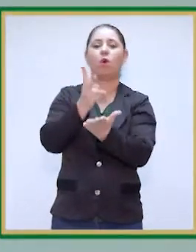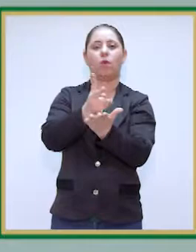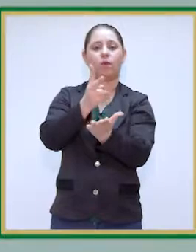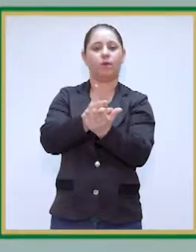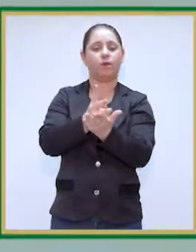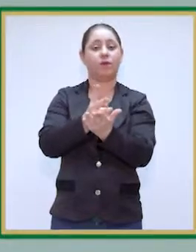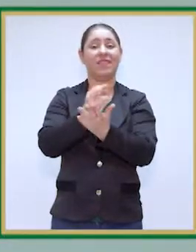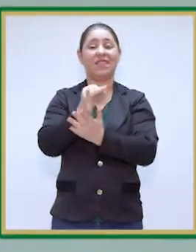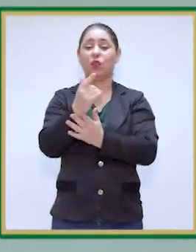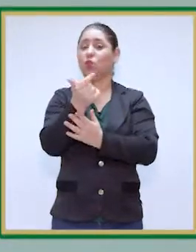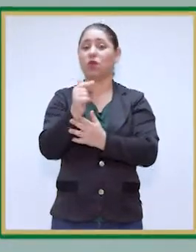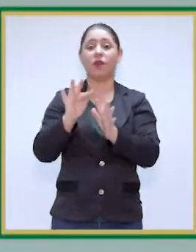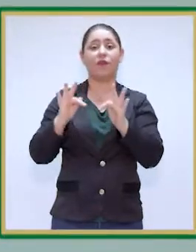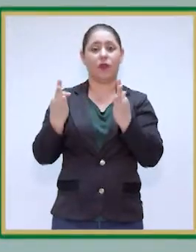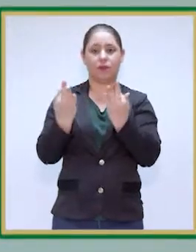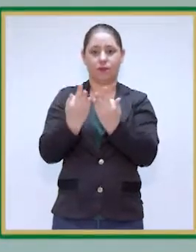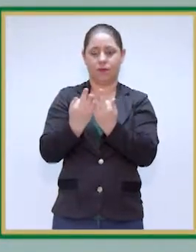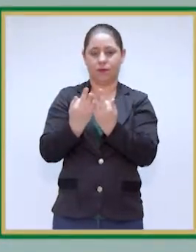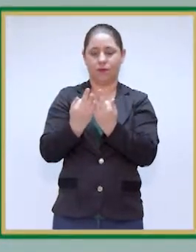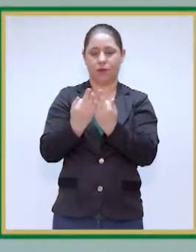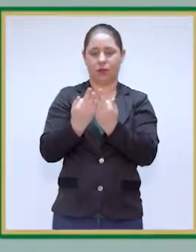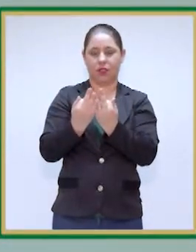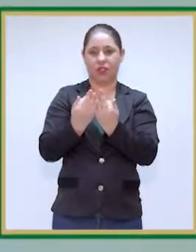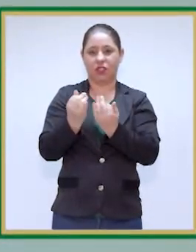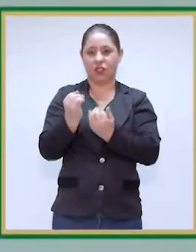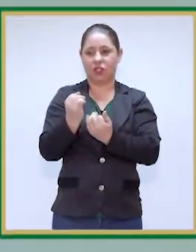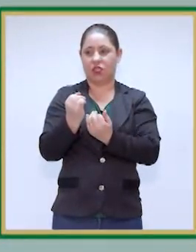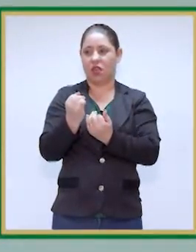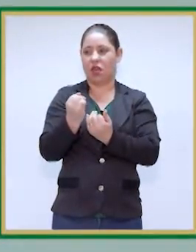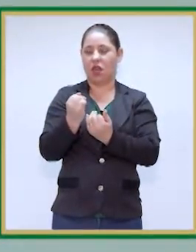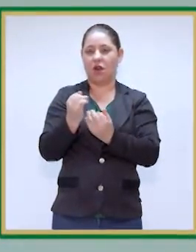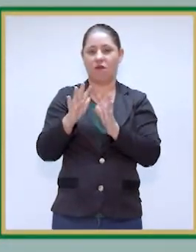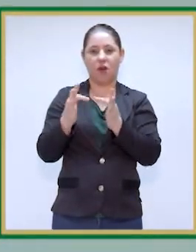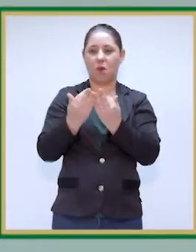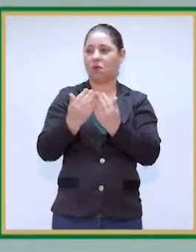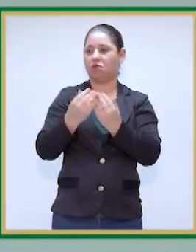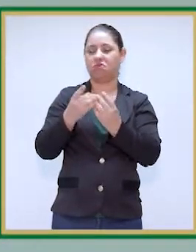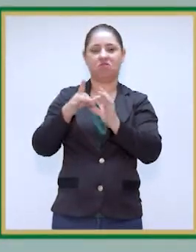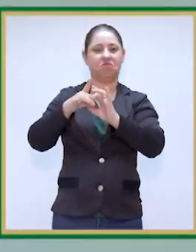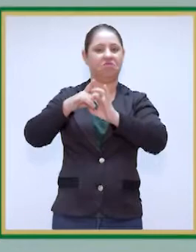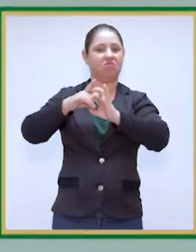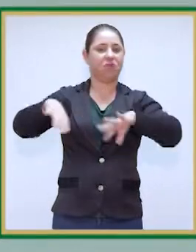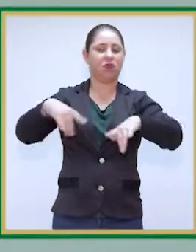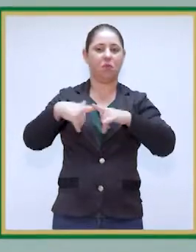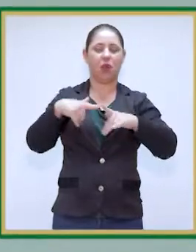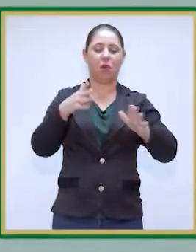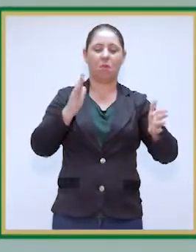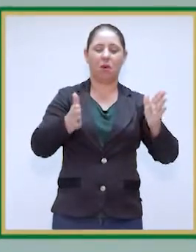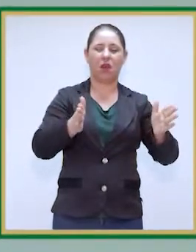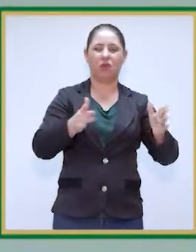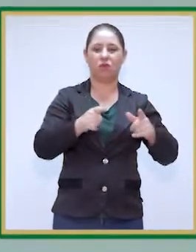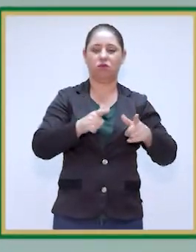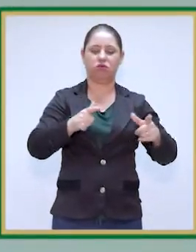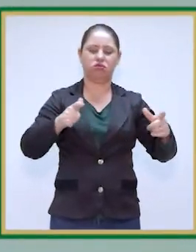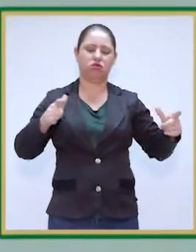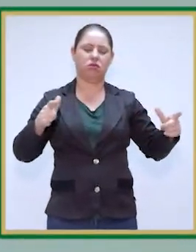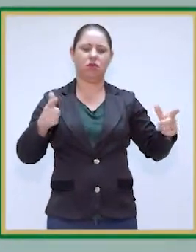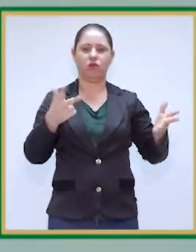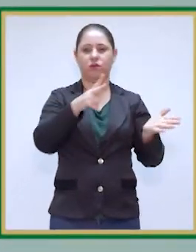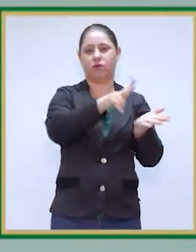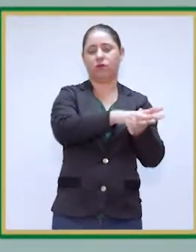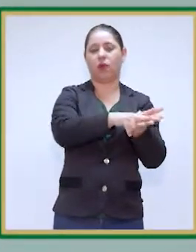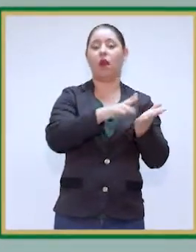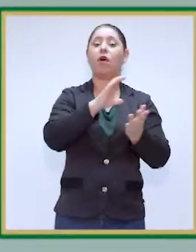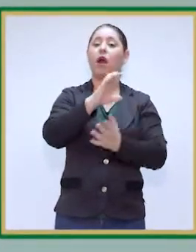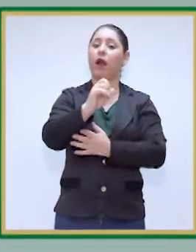CAPS. Se ela não tiver família, se os vínculos tiverem sido rompidos pelos longos períodos de internação, ela